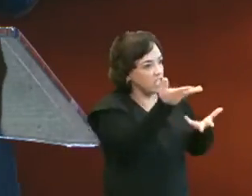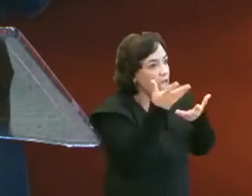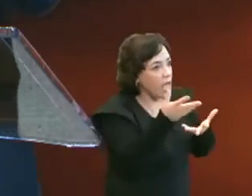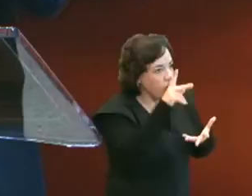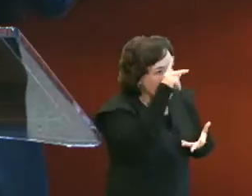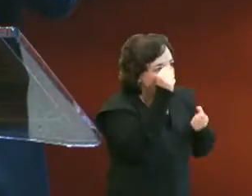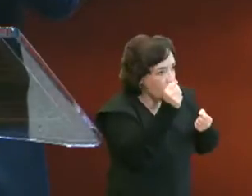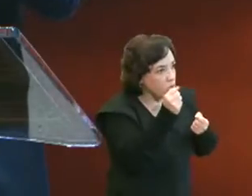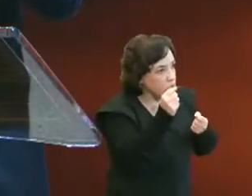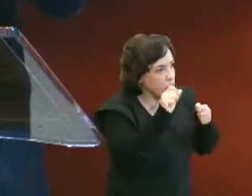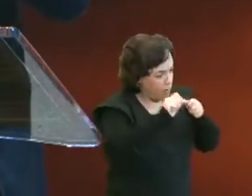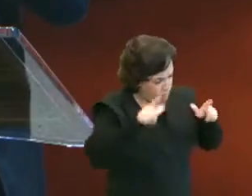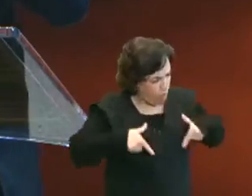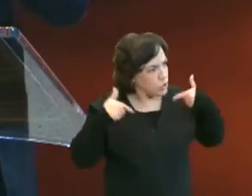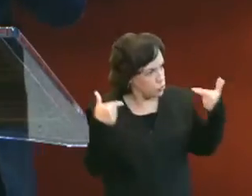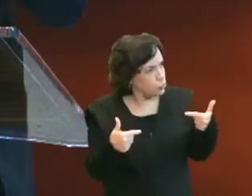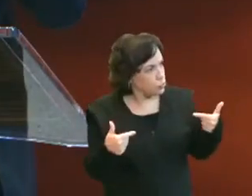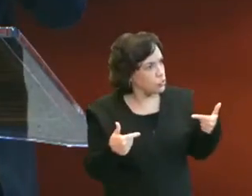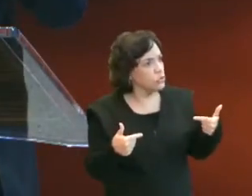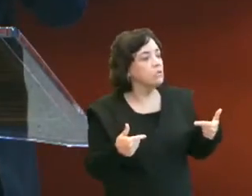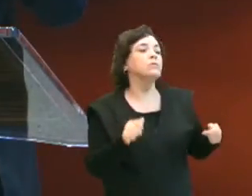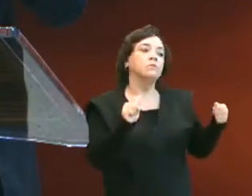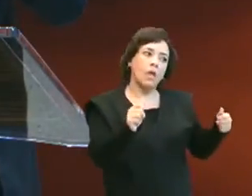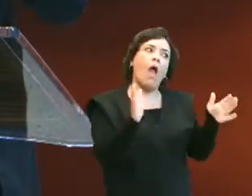do Senhor? Aleluia.